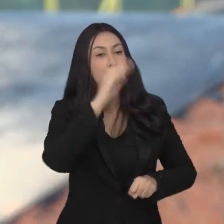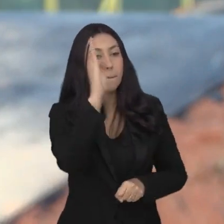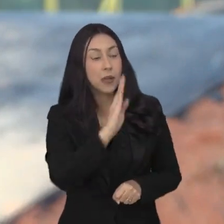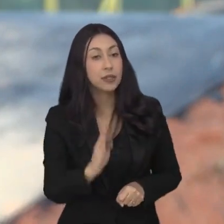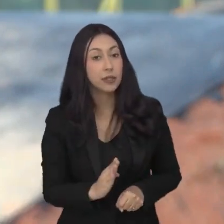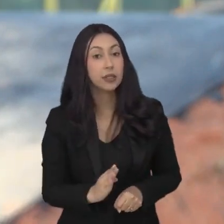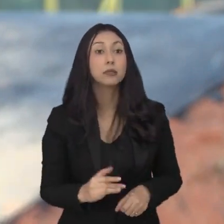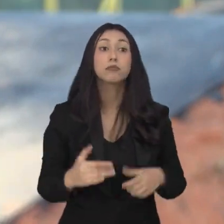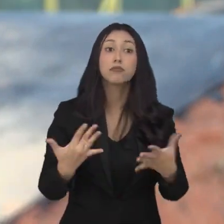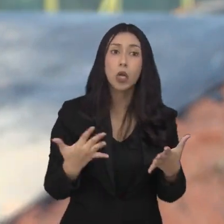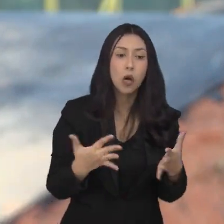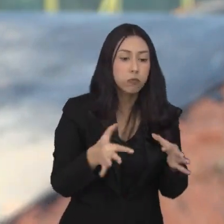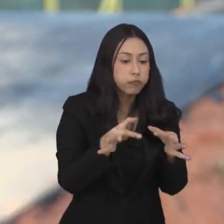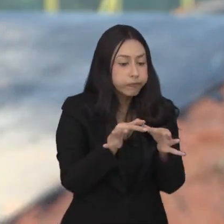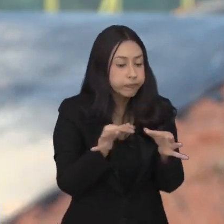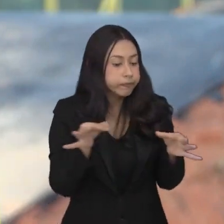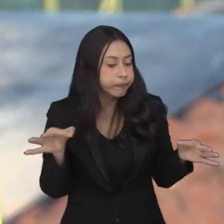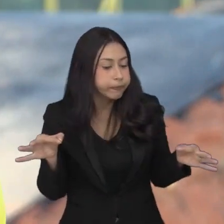a metragem está conforme,